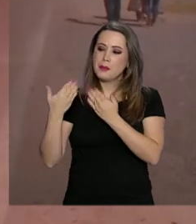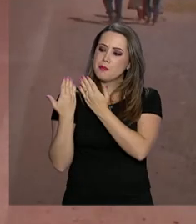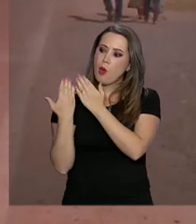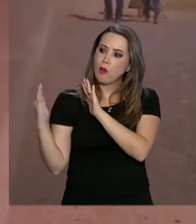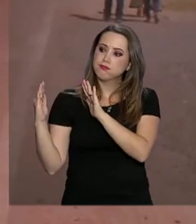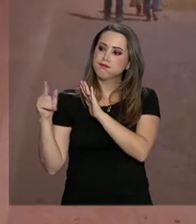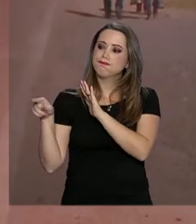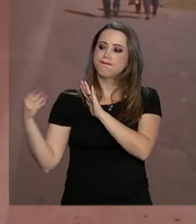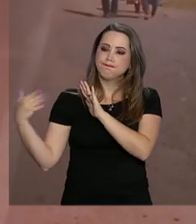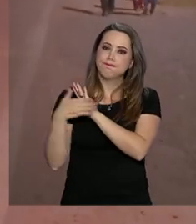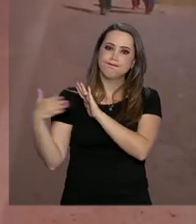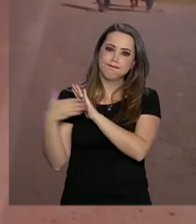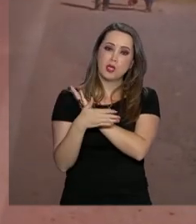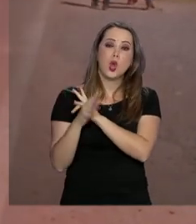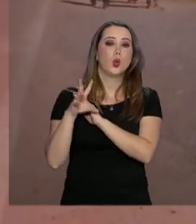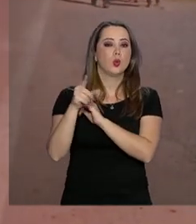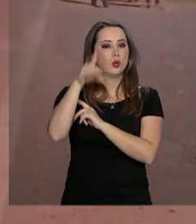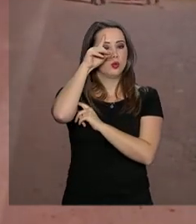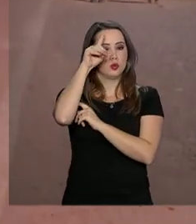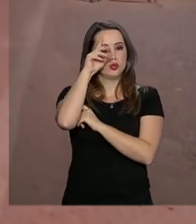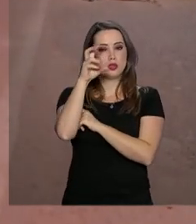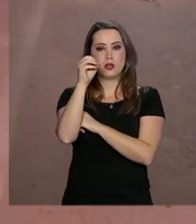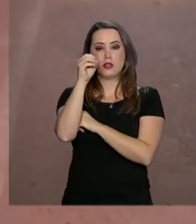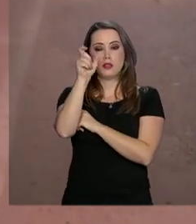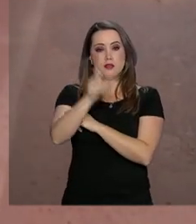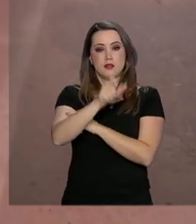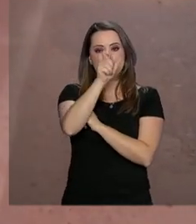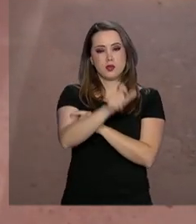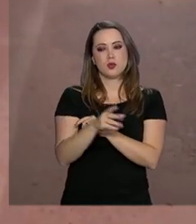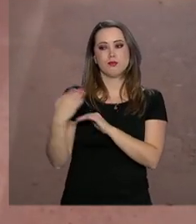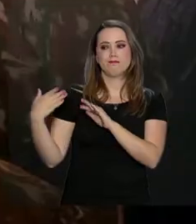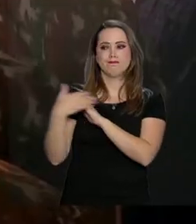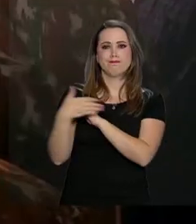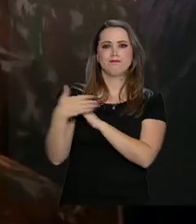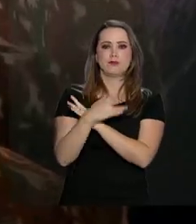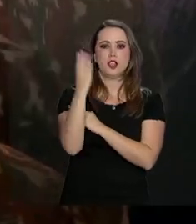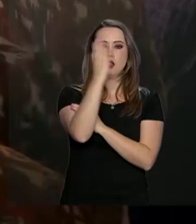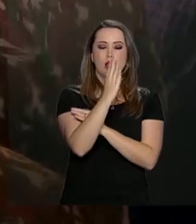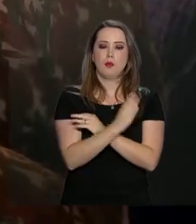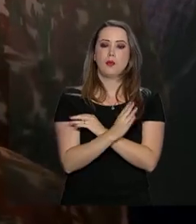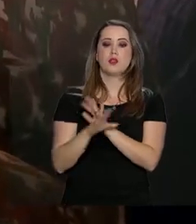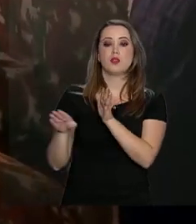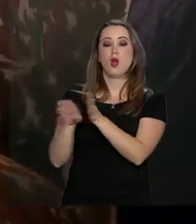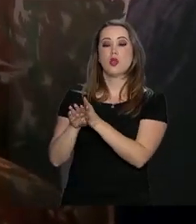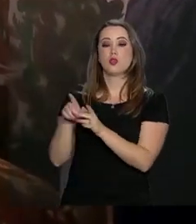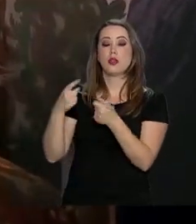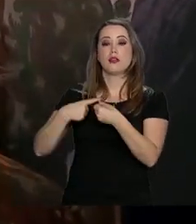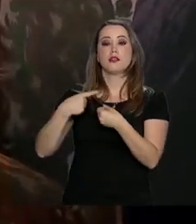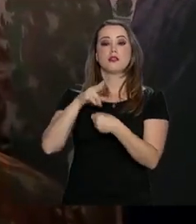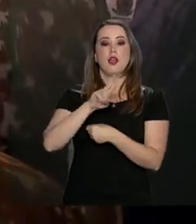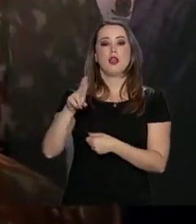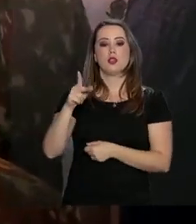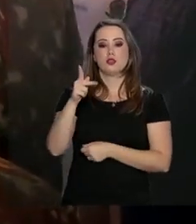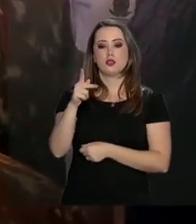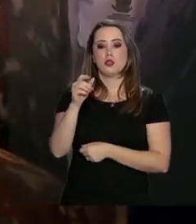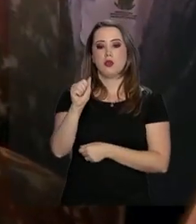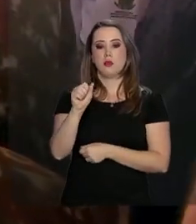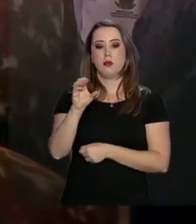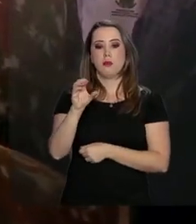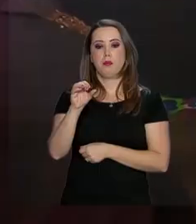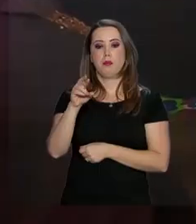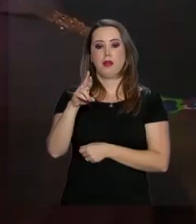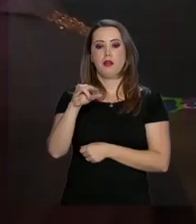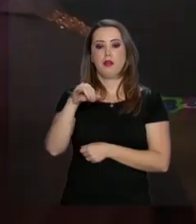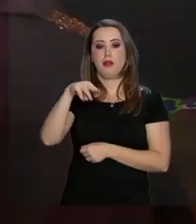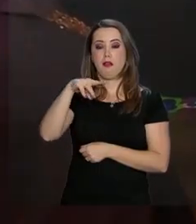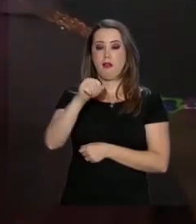dias, cerca de 500 venezuelanos entram no Brasil pela cidade. Ao chegar em Pacaraima, os ministros conheceram um posto de